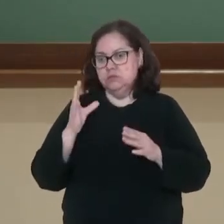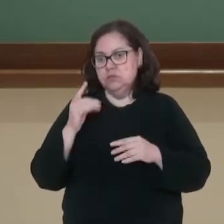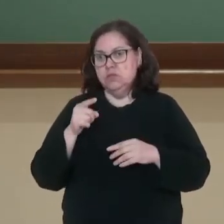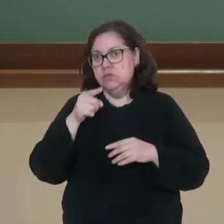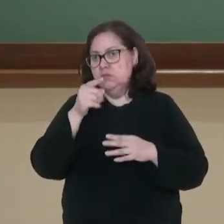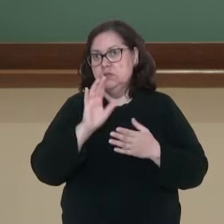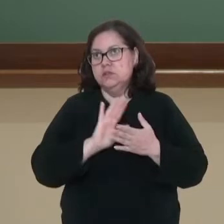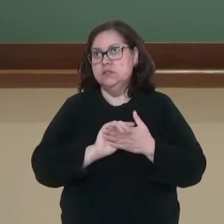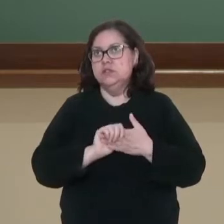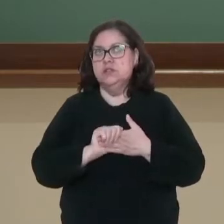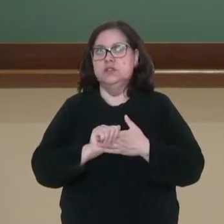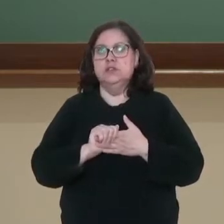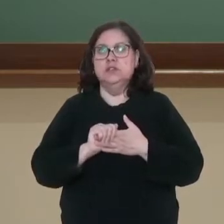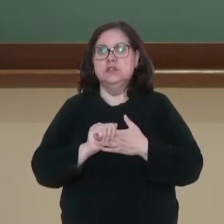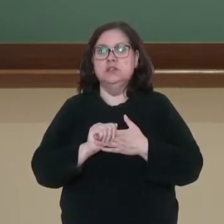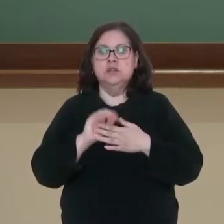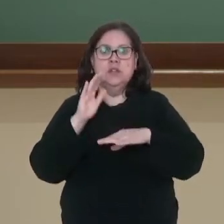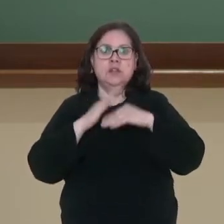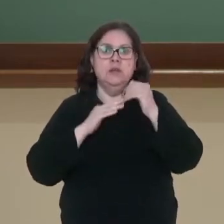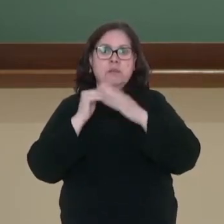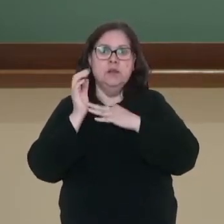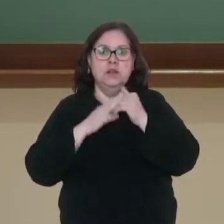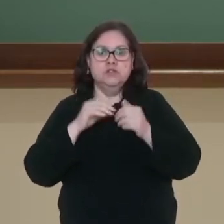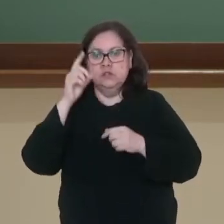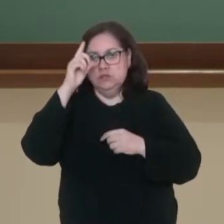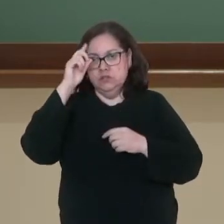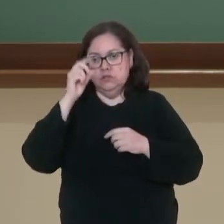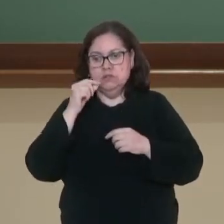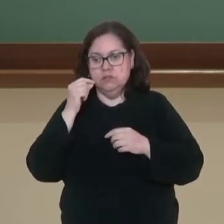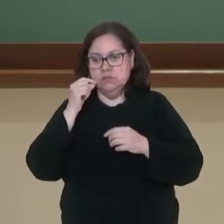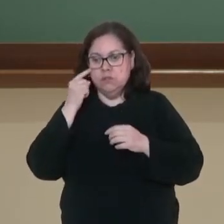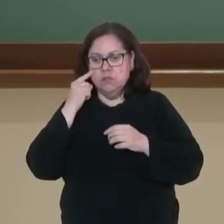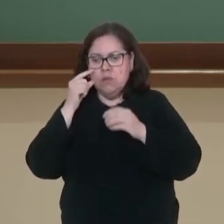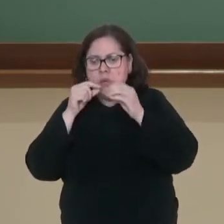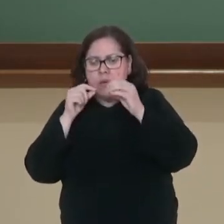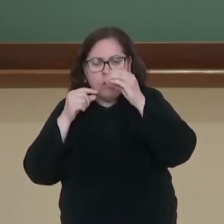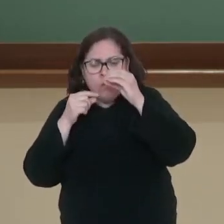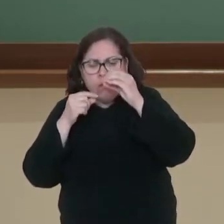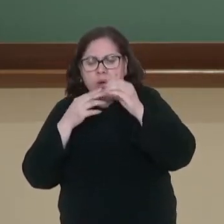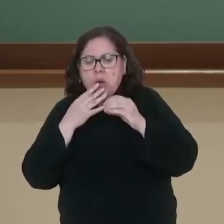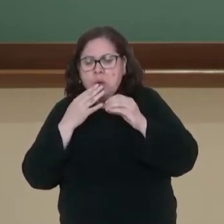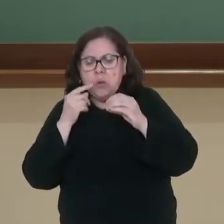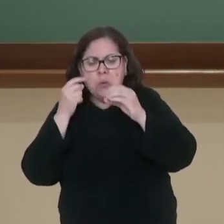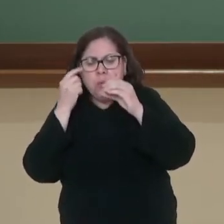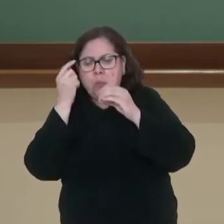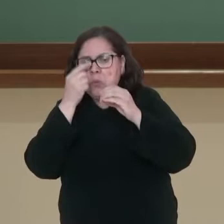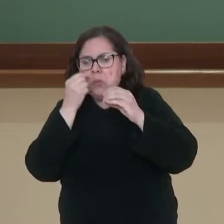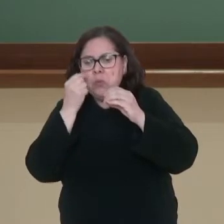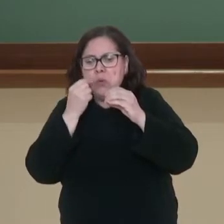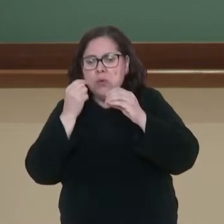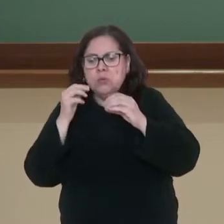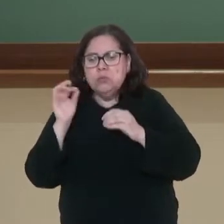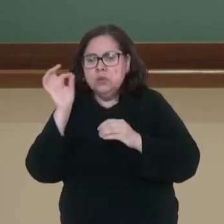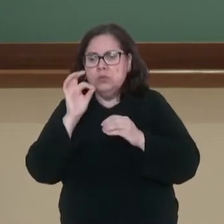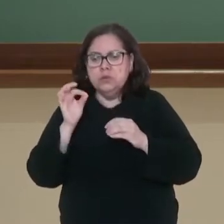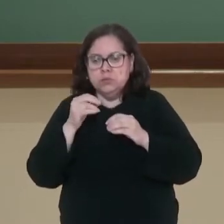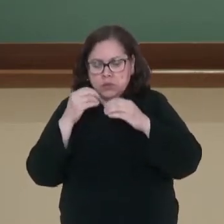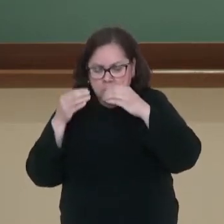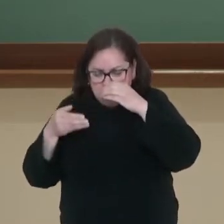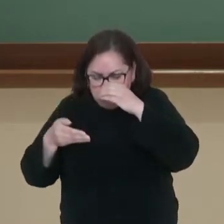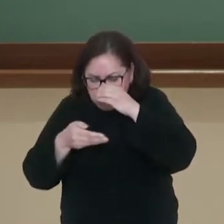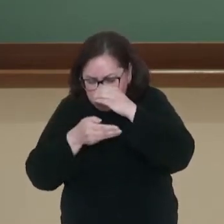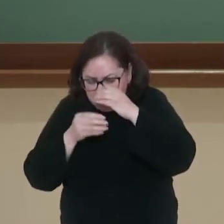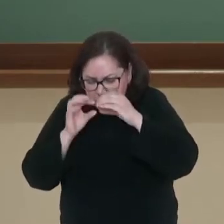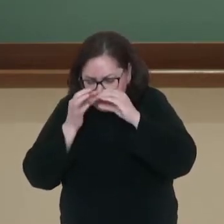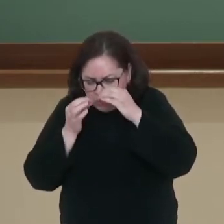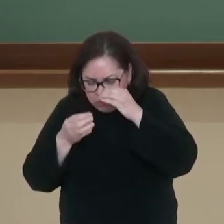Você, na prática, no teu dia a dia, você não vai ficar vendo a cor do olhinho da mosca. Você necessita de lupa,